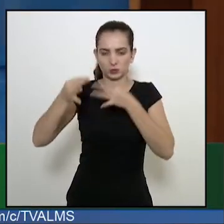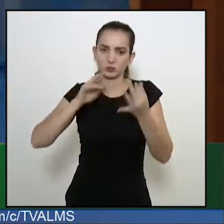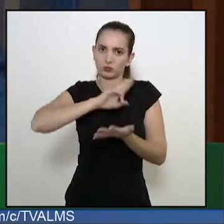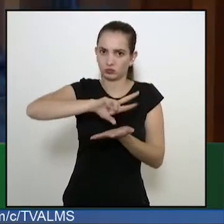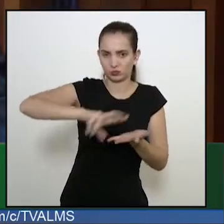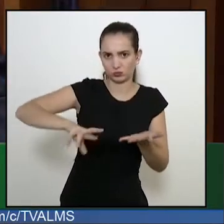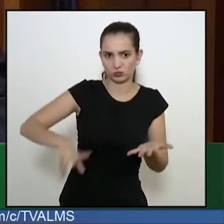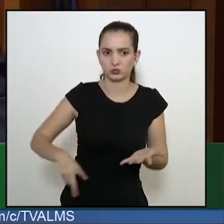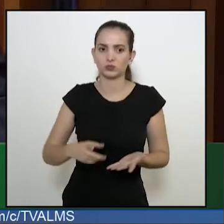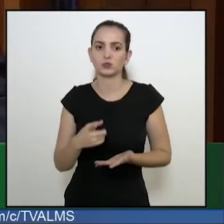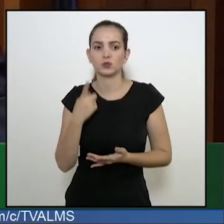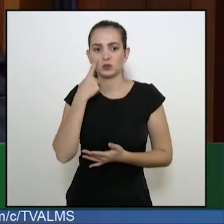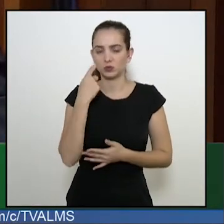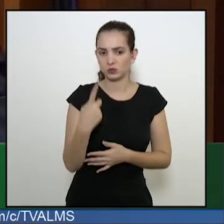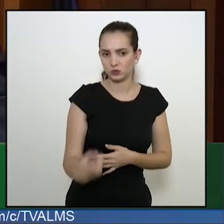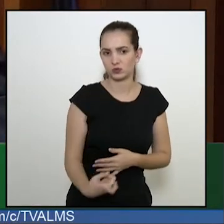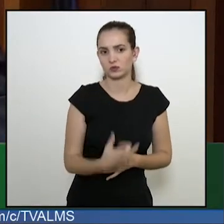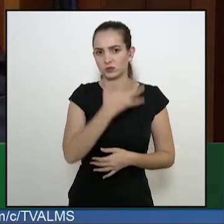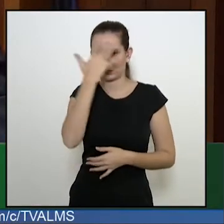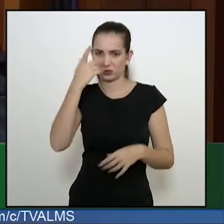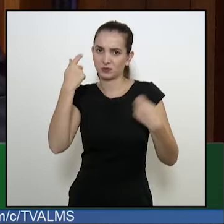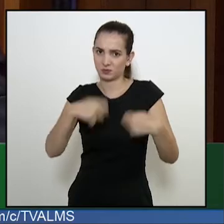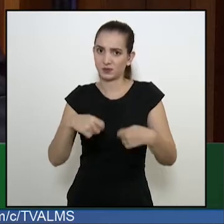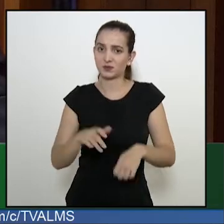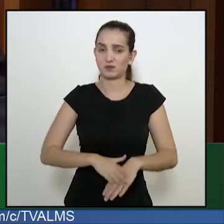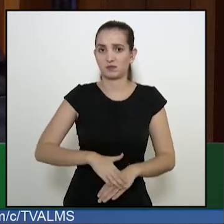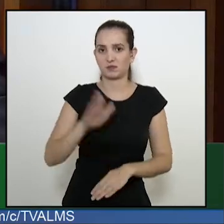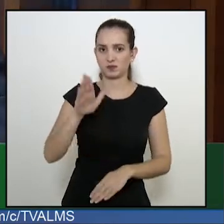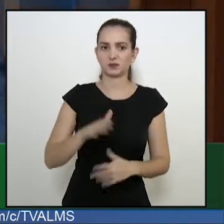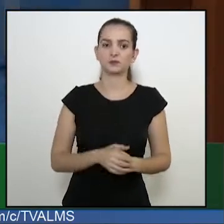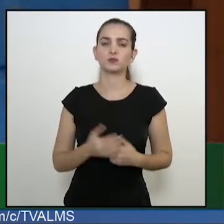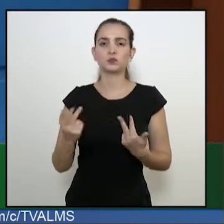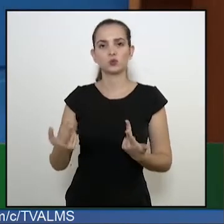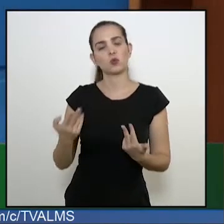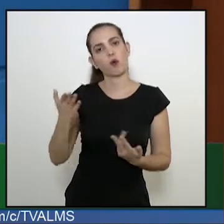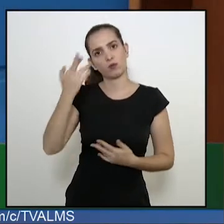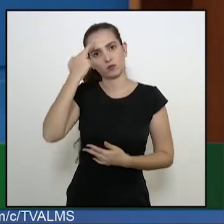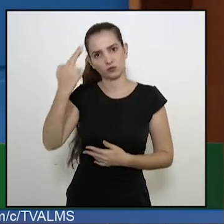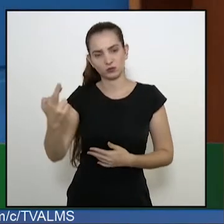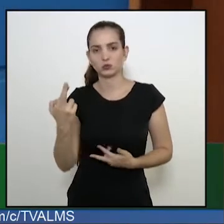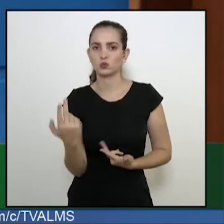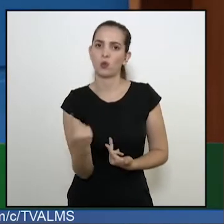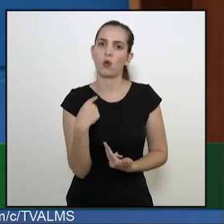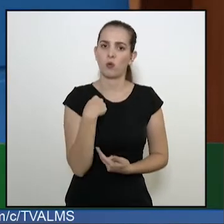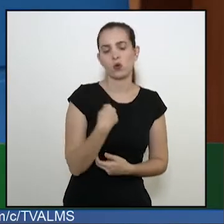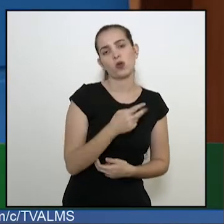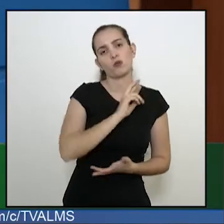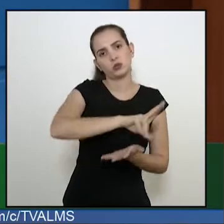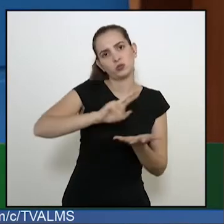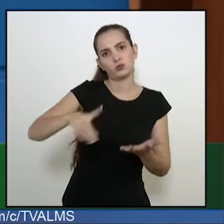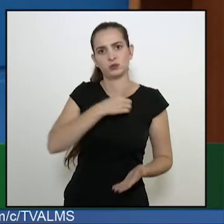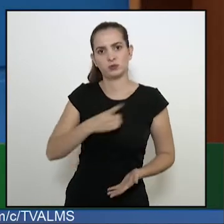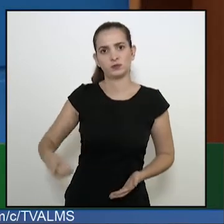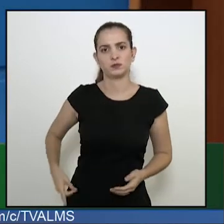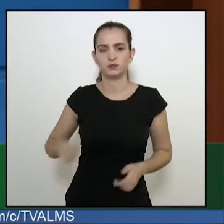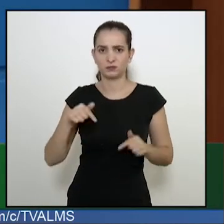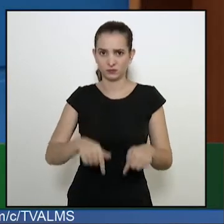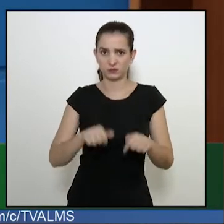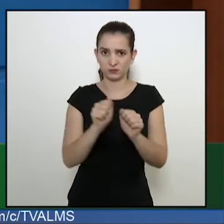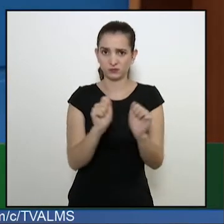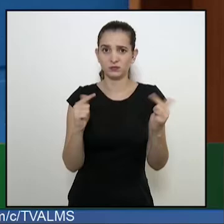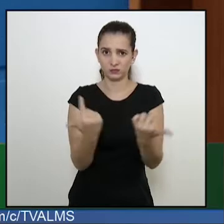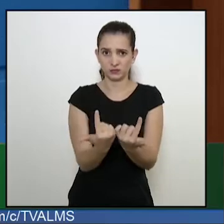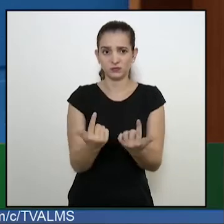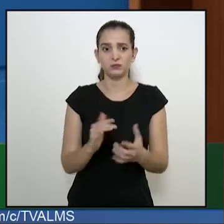defesa dos interesses dos mais necessitados, como Vossa Excelência, como eu e outros deputados dessa casa. Mas